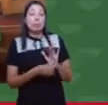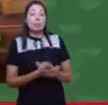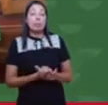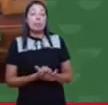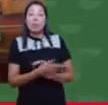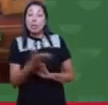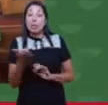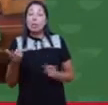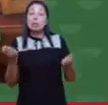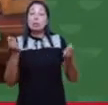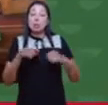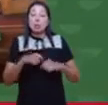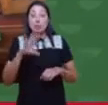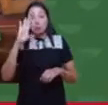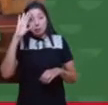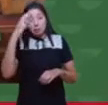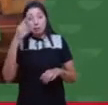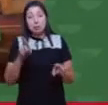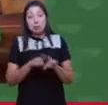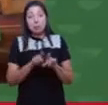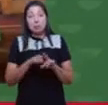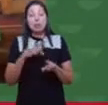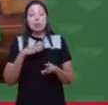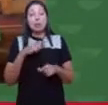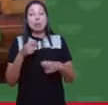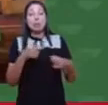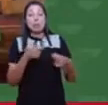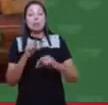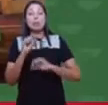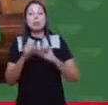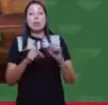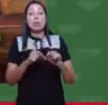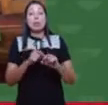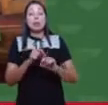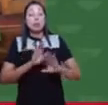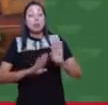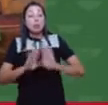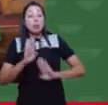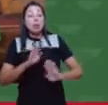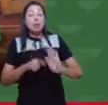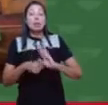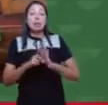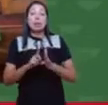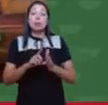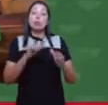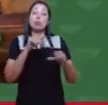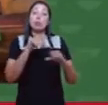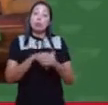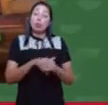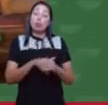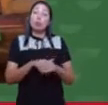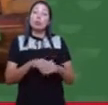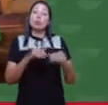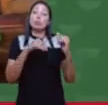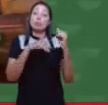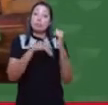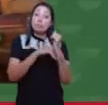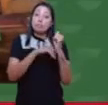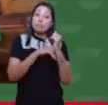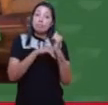E essa capacidade de decidir, ela precisa ser preservada. O voto